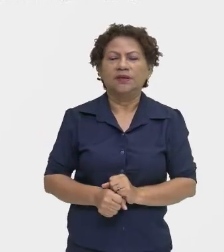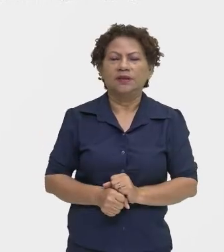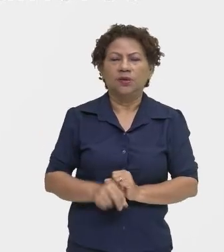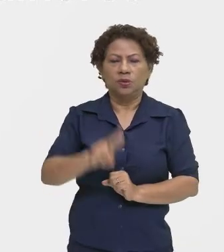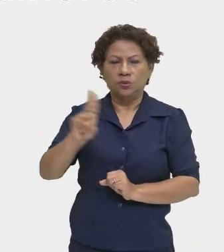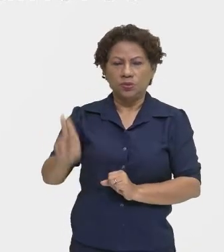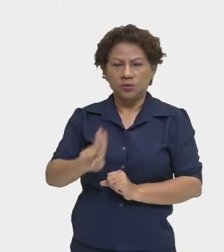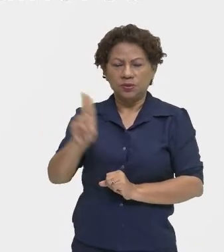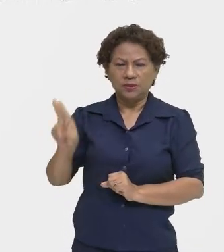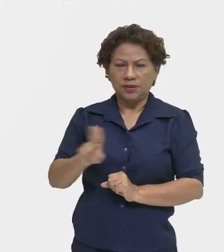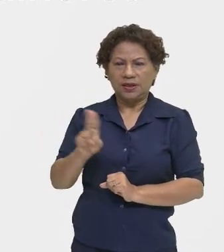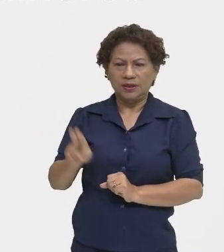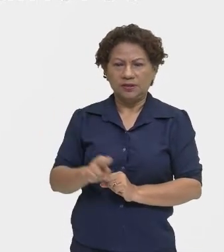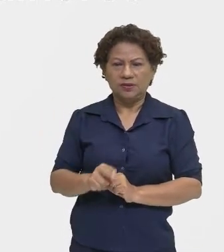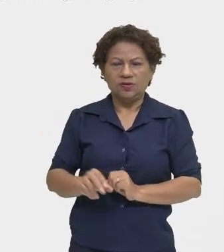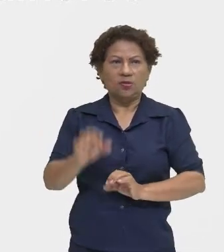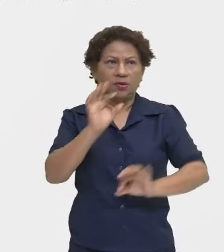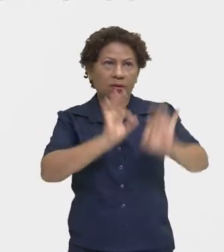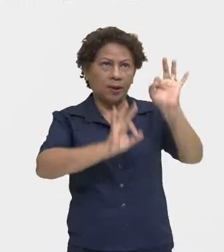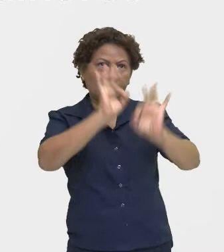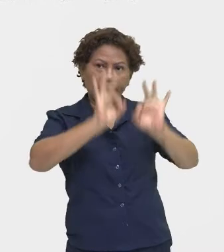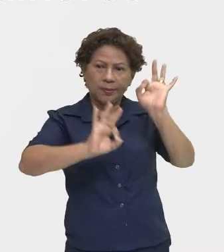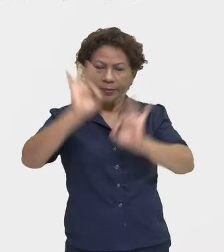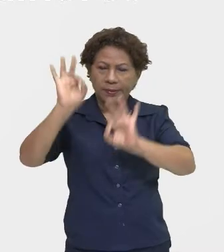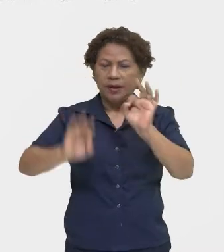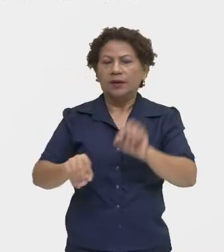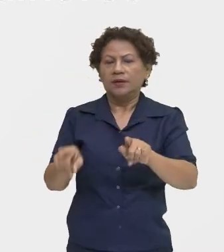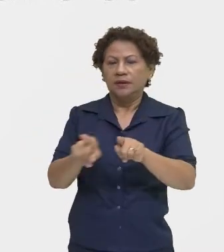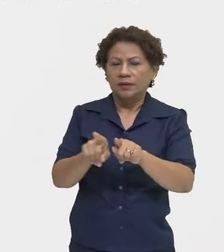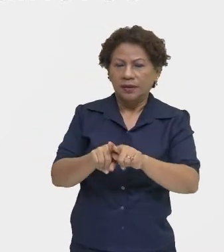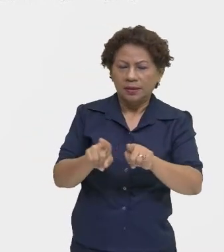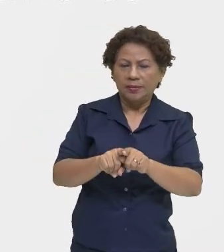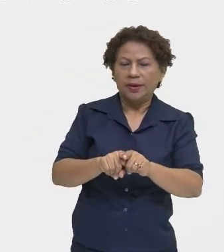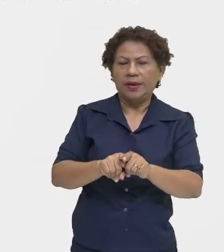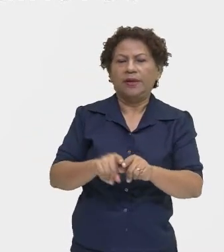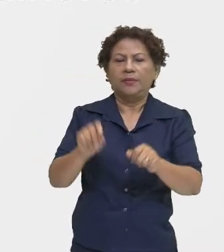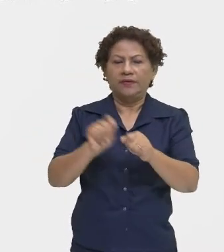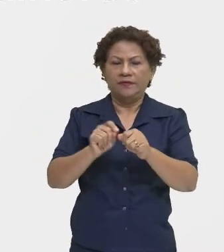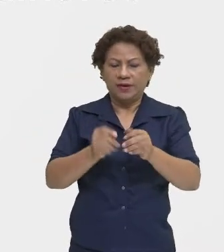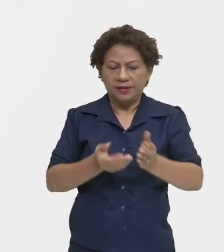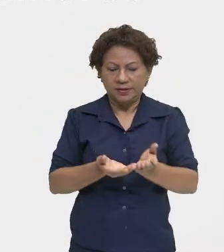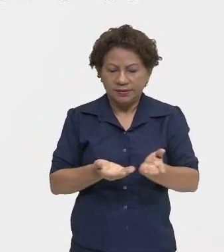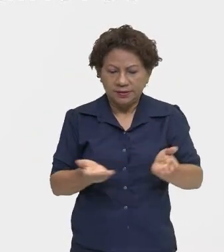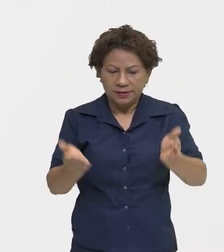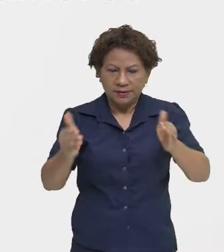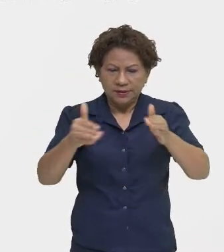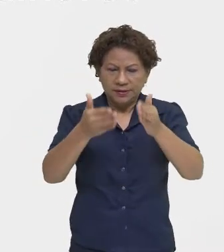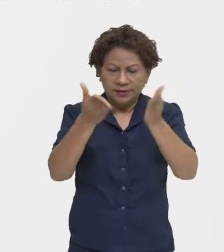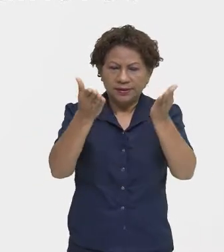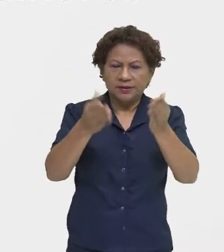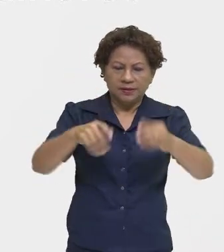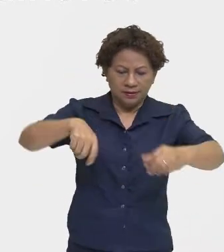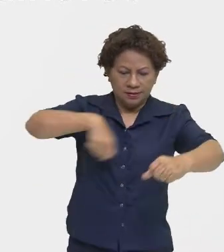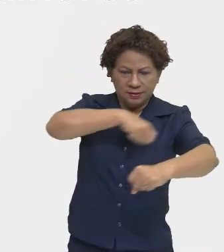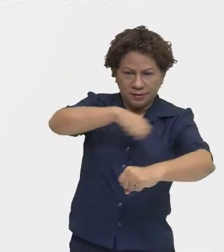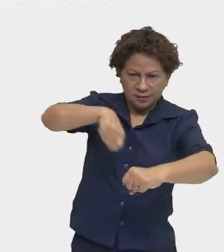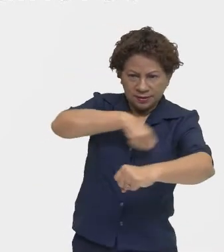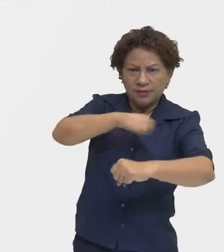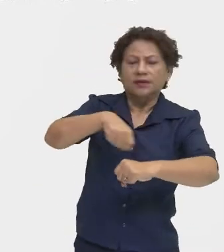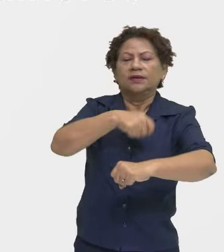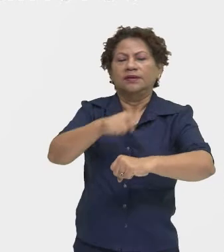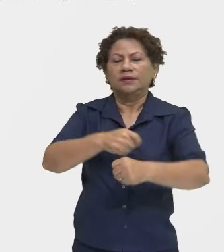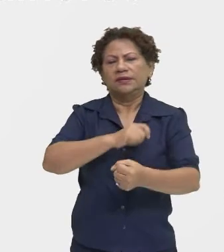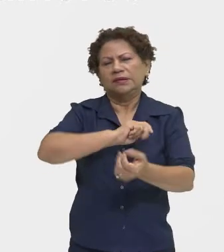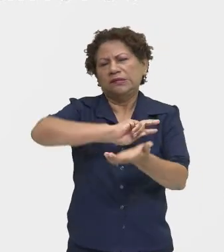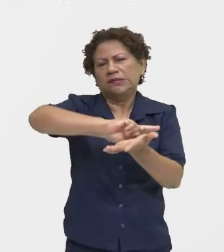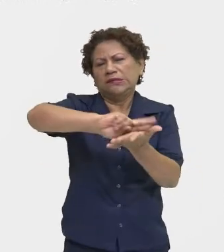tanto para decoração, quanto para utensílios domésticos, como jarros, panelas e vasilhas para armazenar